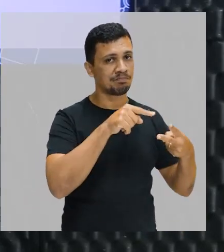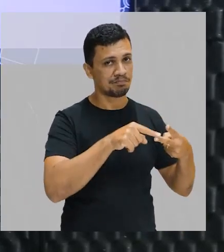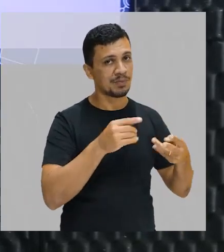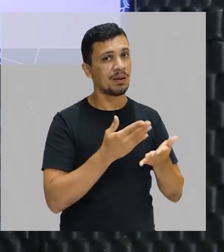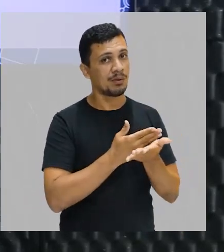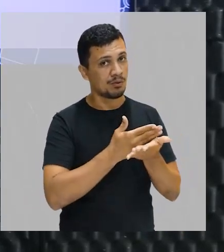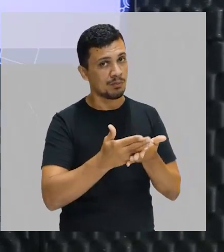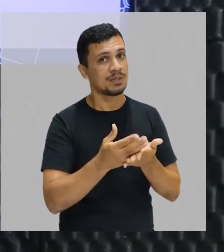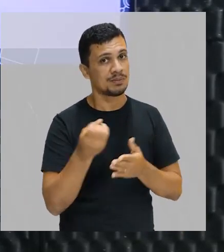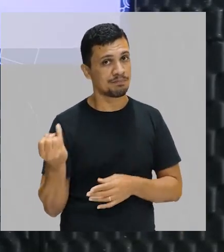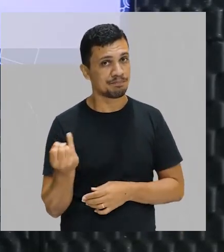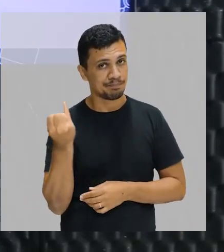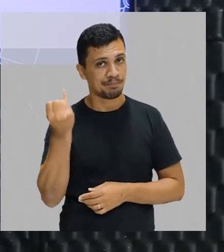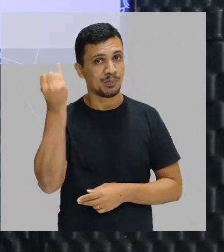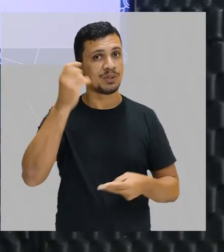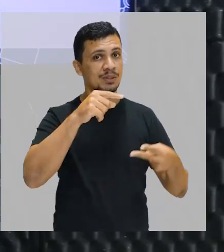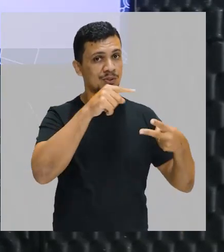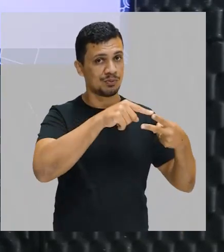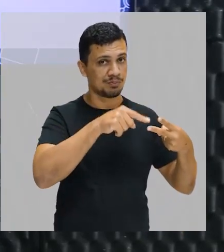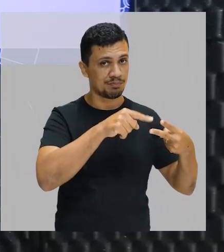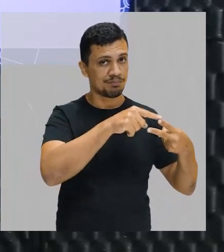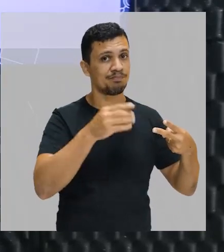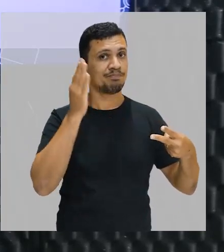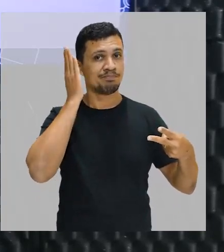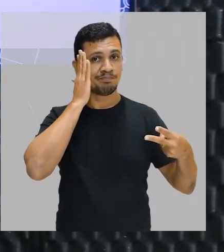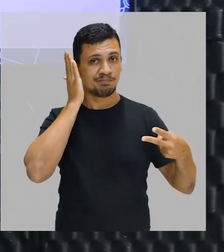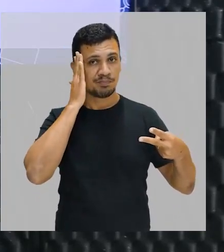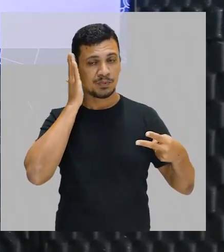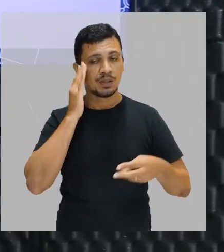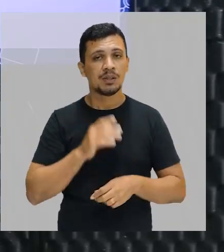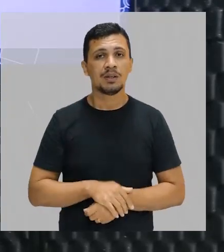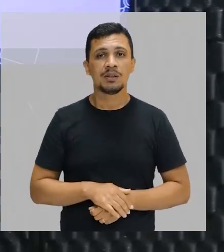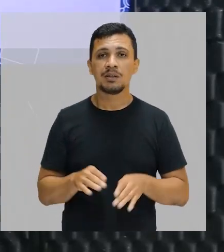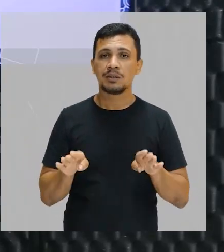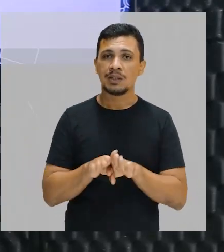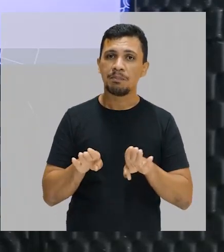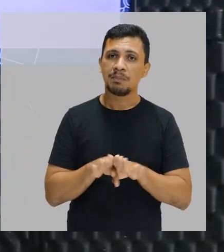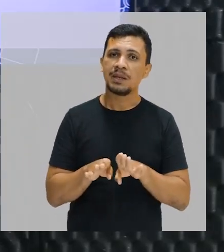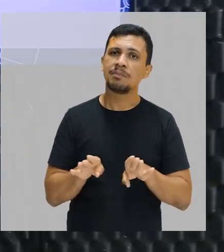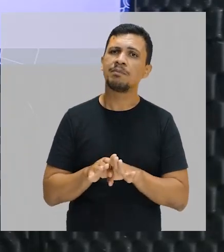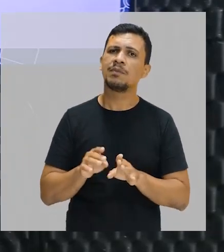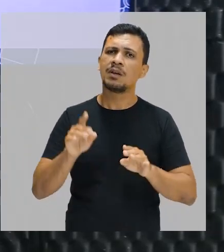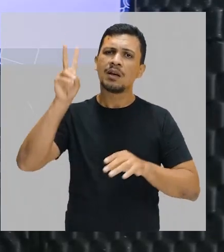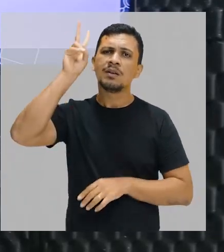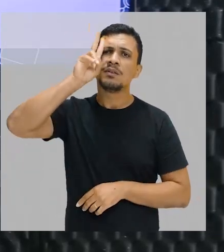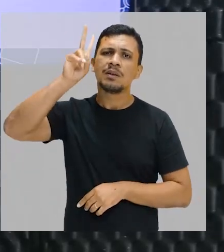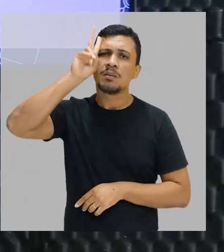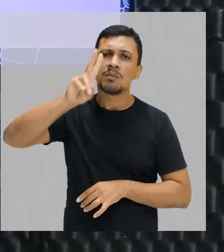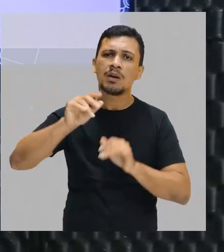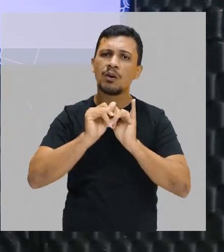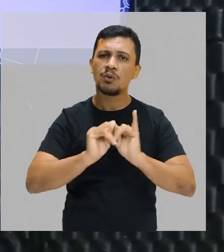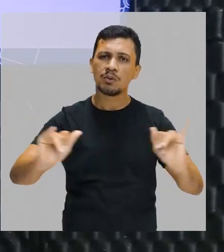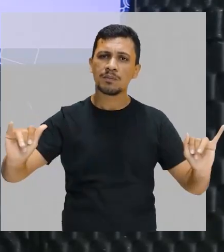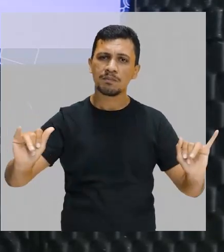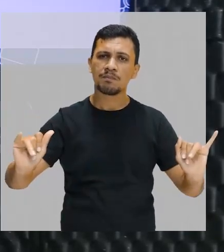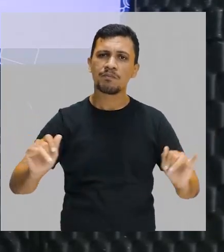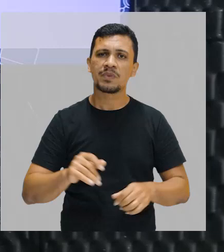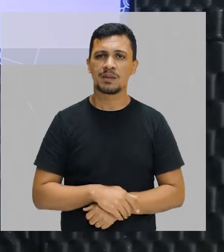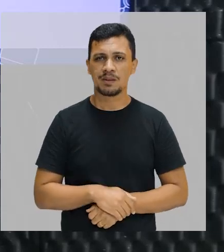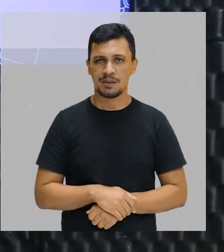caminhada. Mais uma vez, eu vou lembrar vocês aqui de uma coisa importante. Nós estamos dando